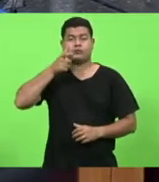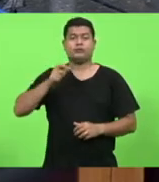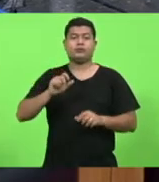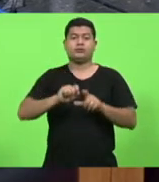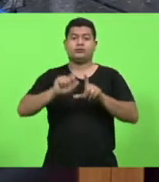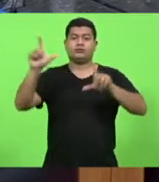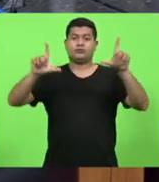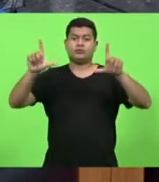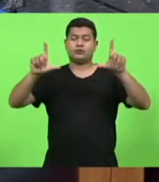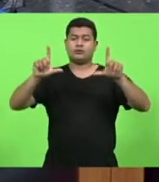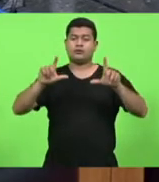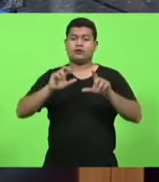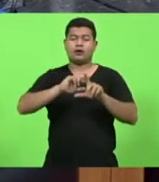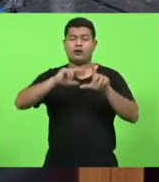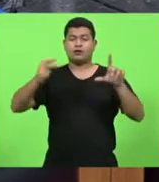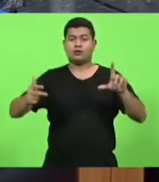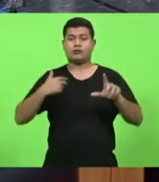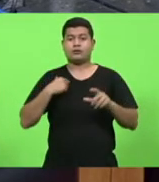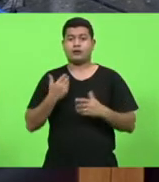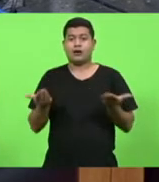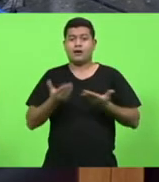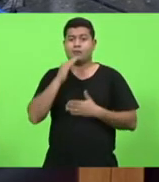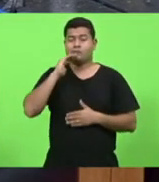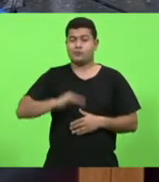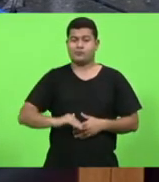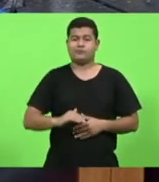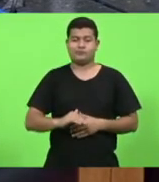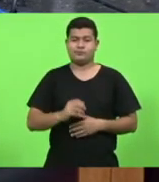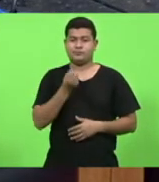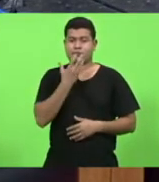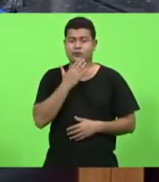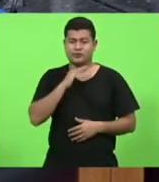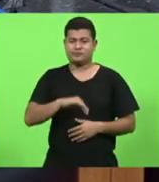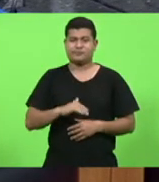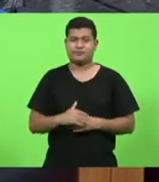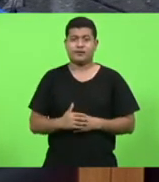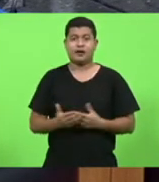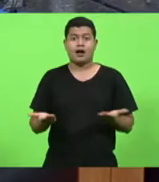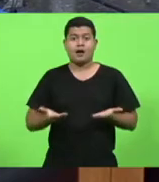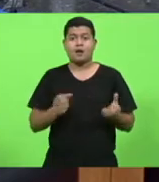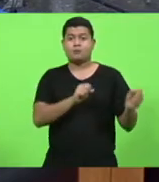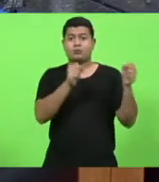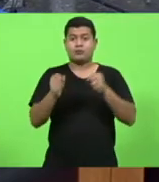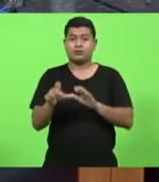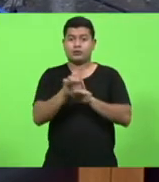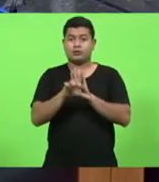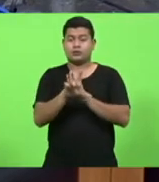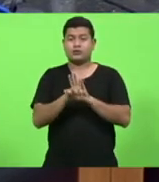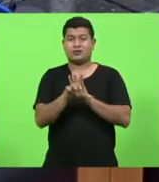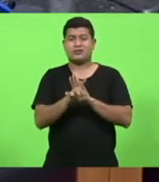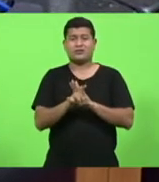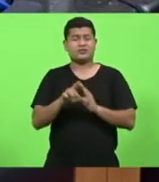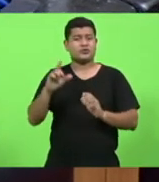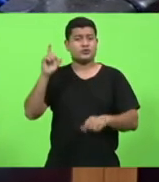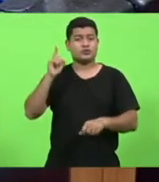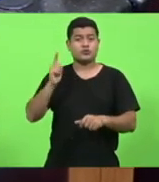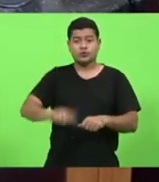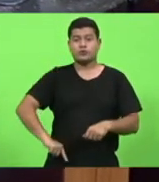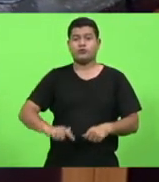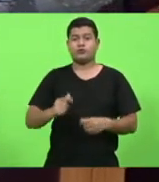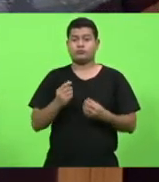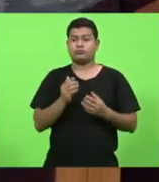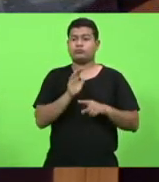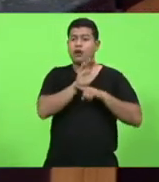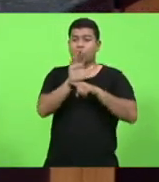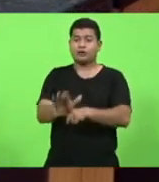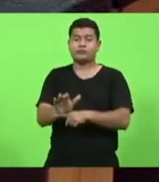meu muito boa tarde. O Poder Legislativo catarinense, mais uma vez, ofereceu uma importante contribuição ao